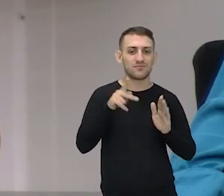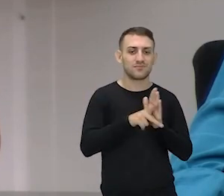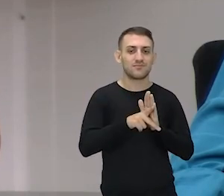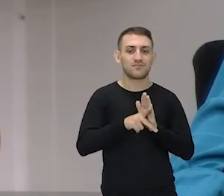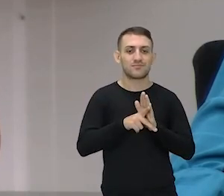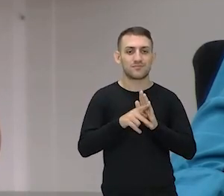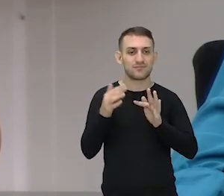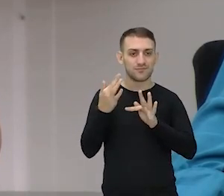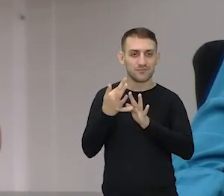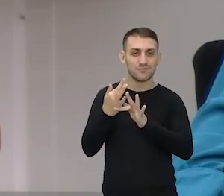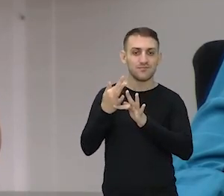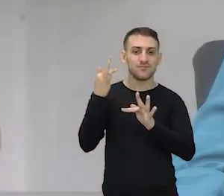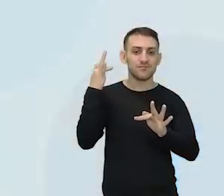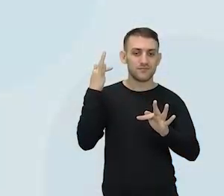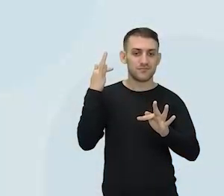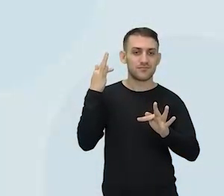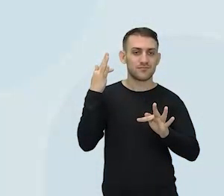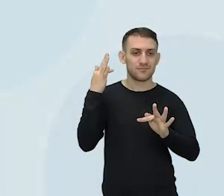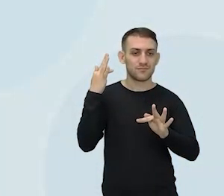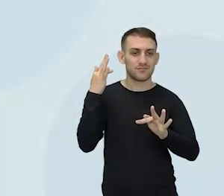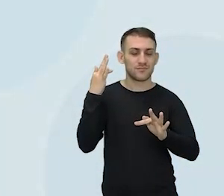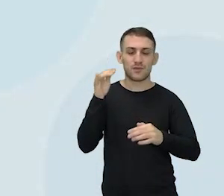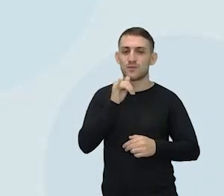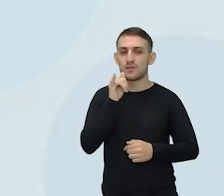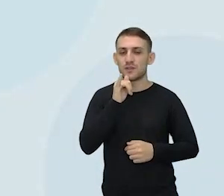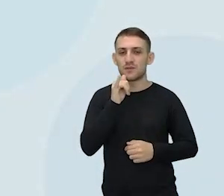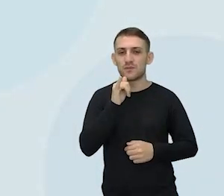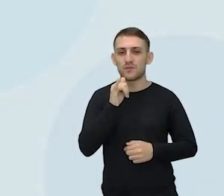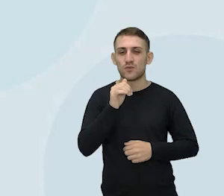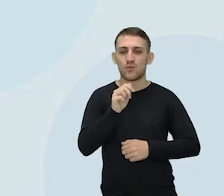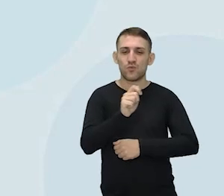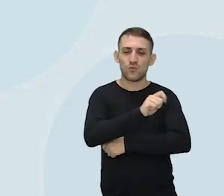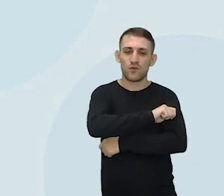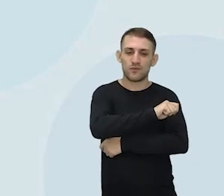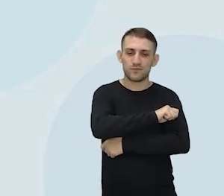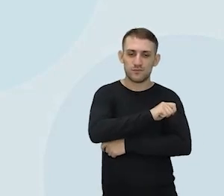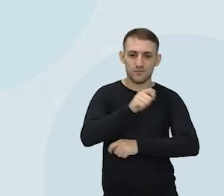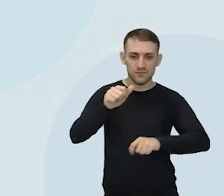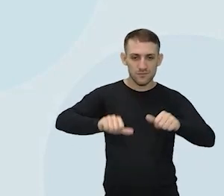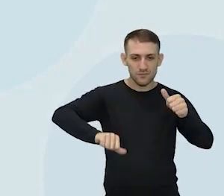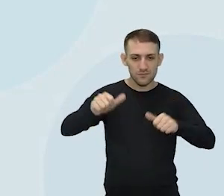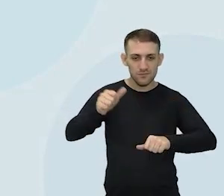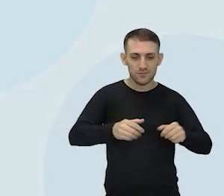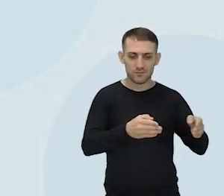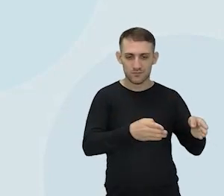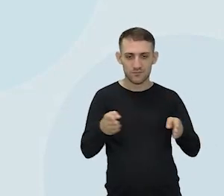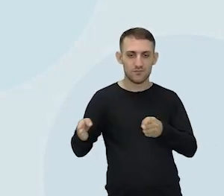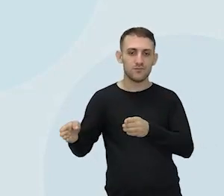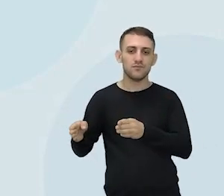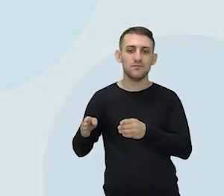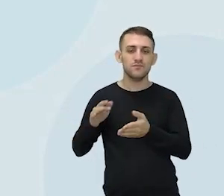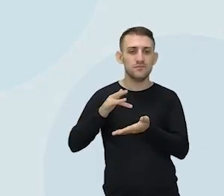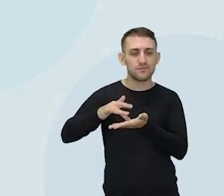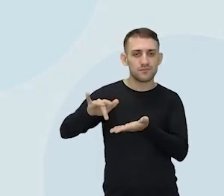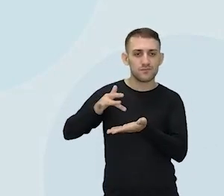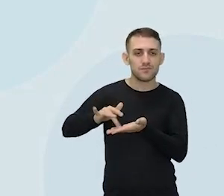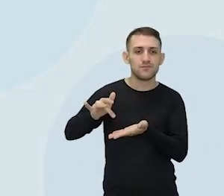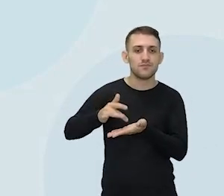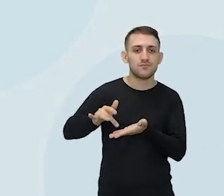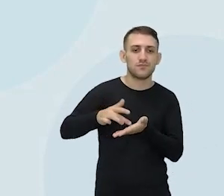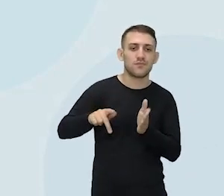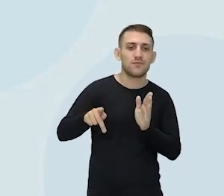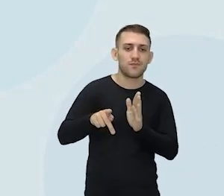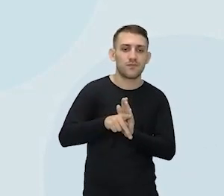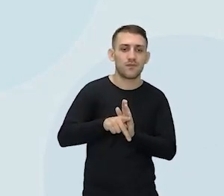física, que para o aluno ele foi avaliado através da sequência digital, né? A sequência